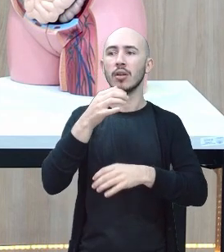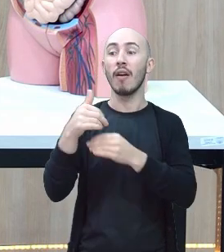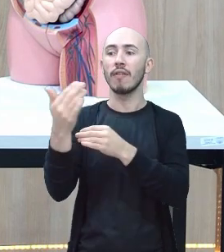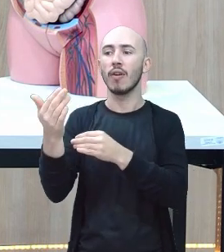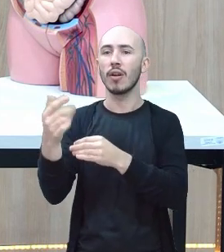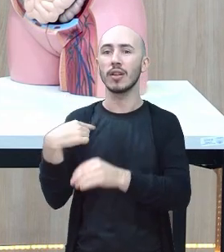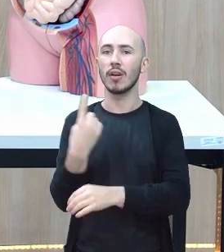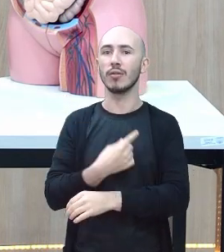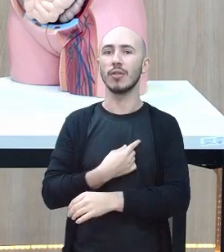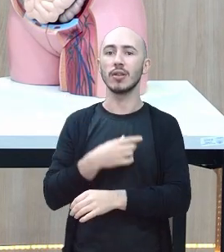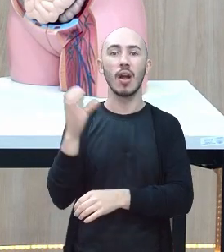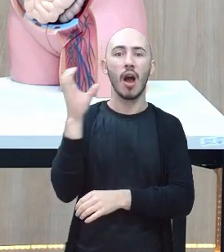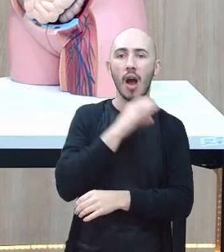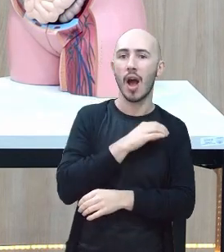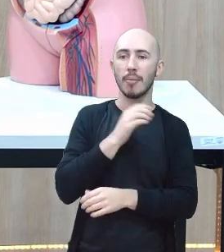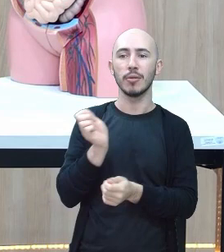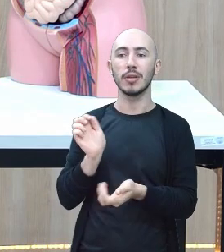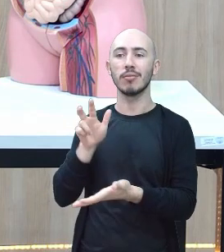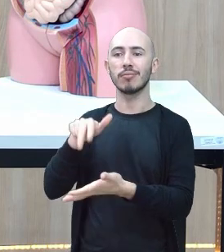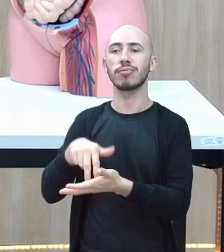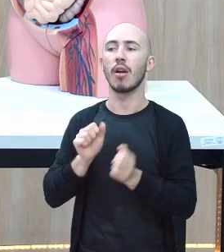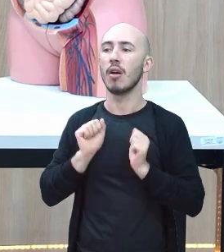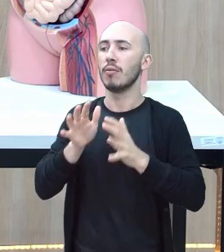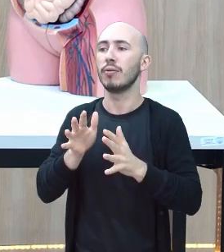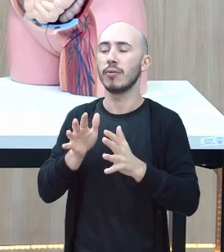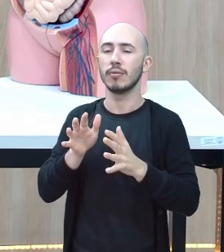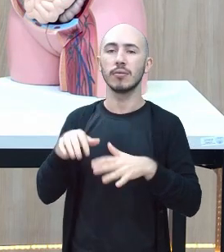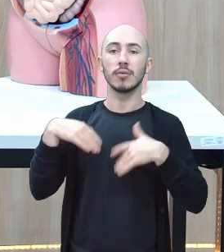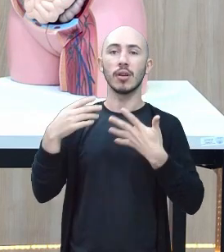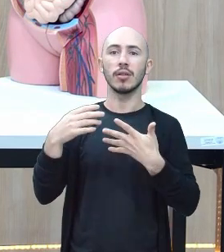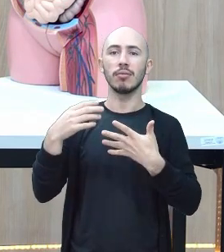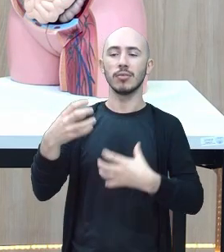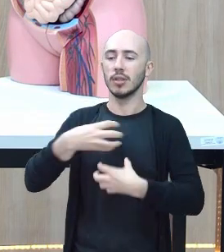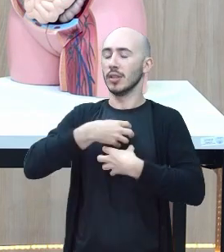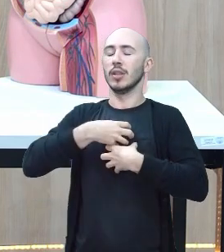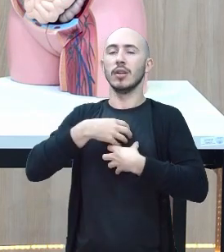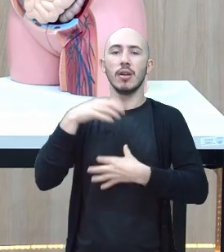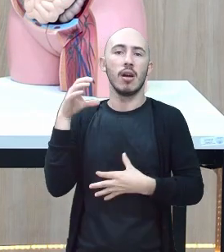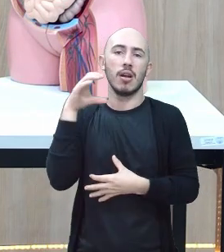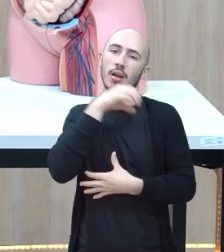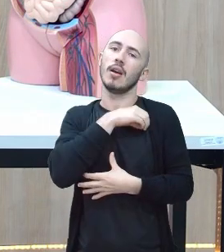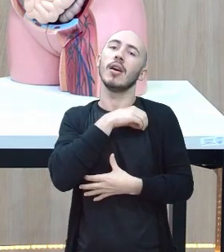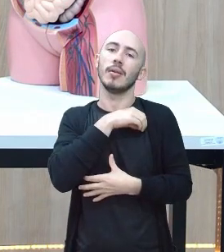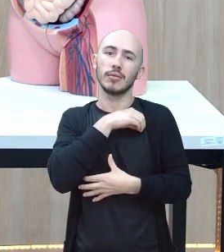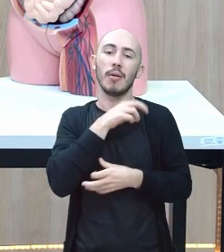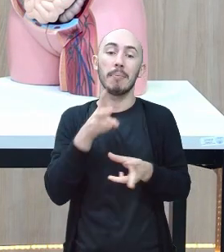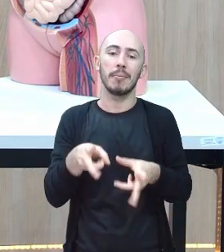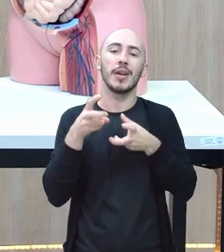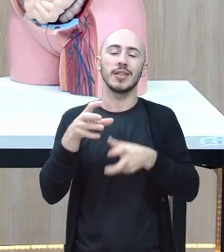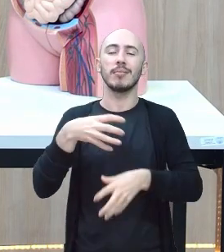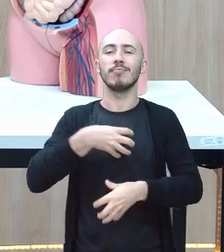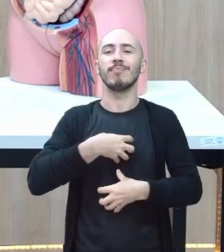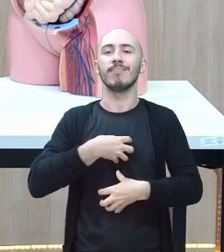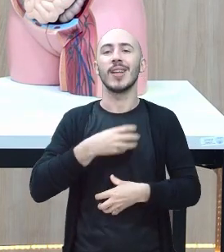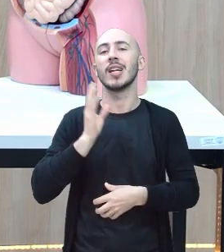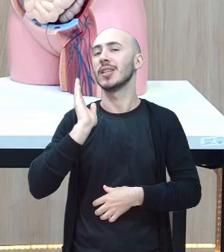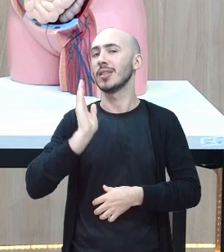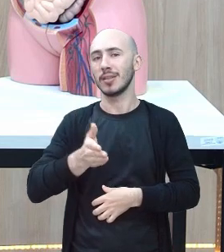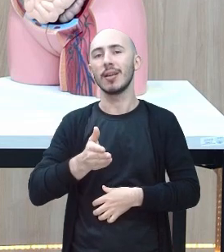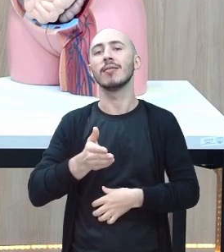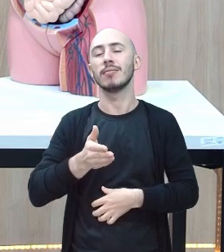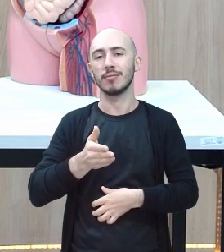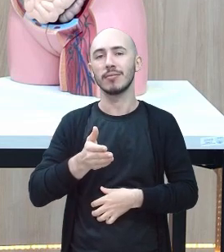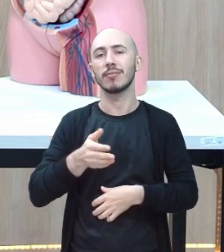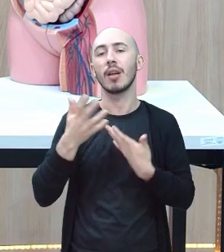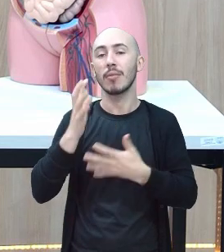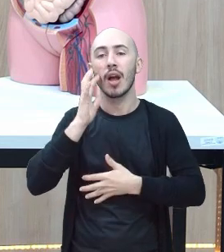que responder rápido ao estímulo. Então, já vem a mensagem para o nosso sistema nervoso para que a gente possa resolver